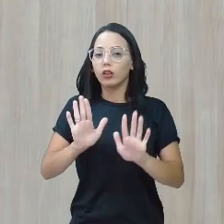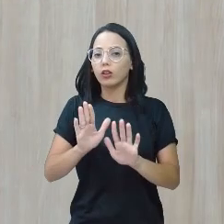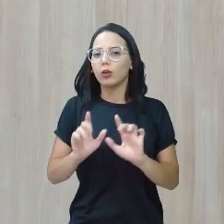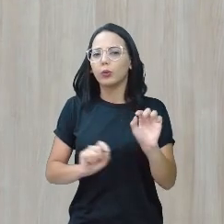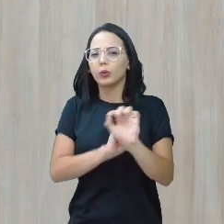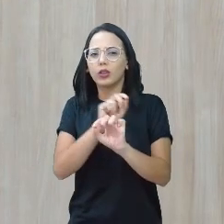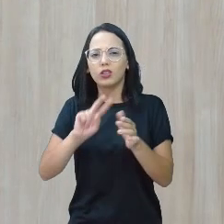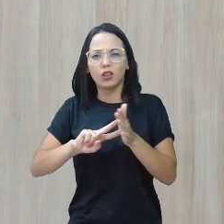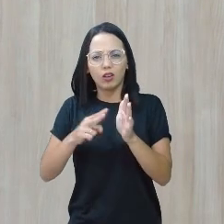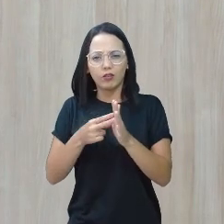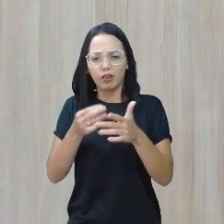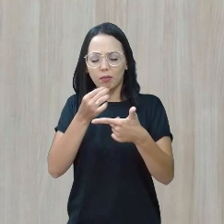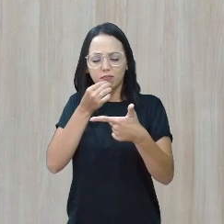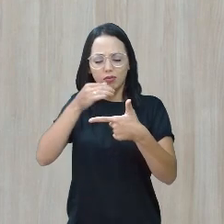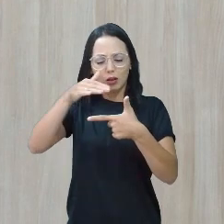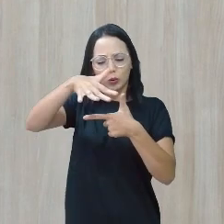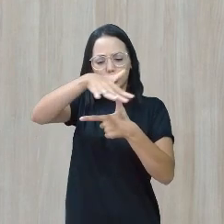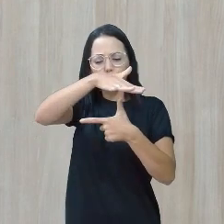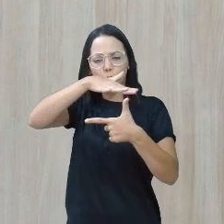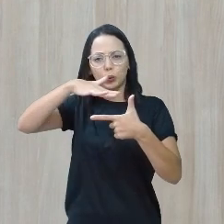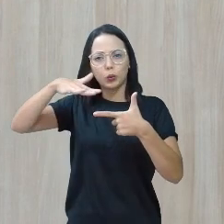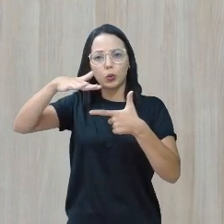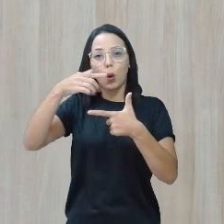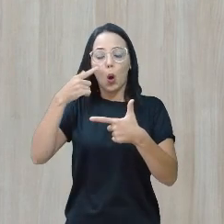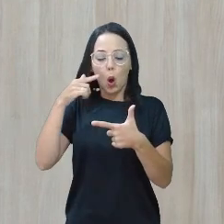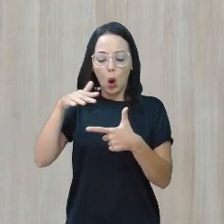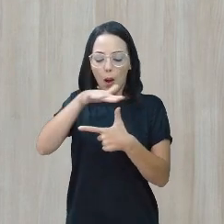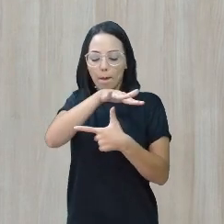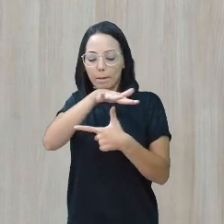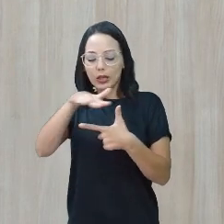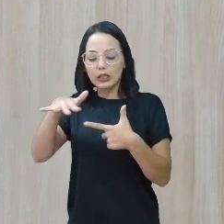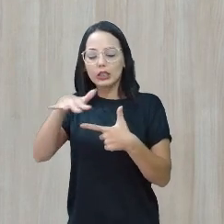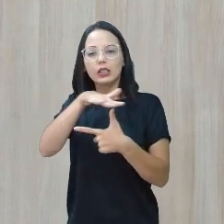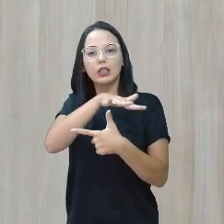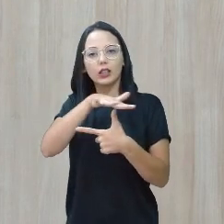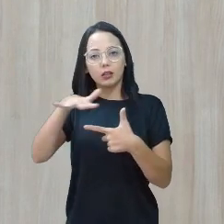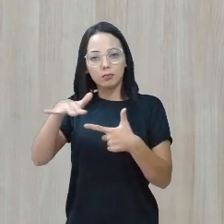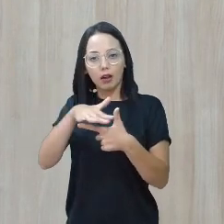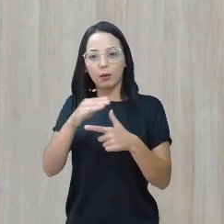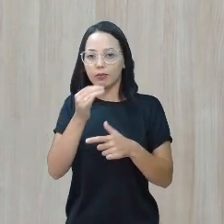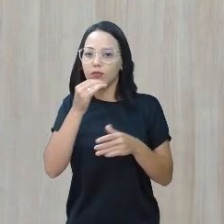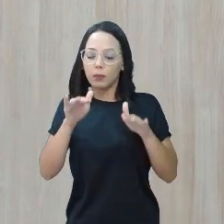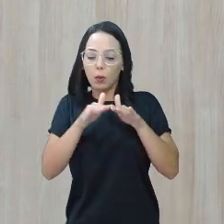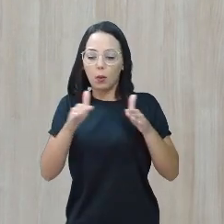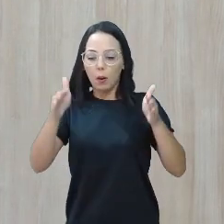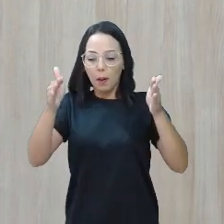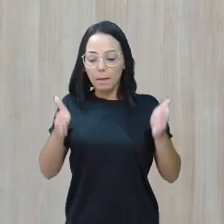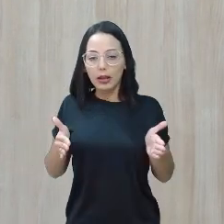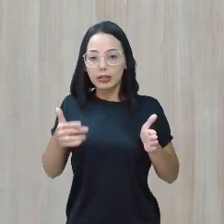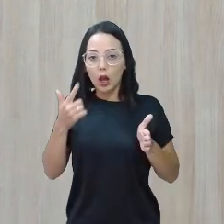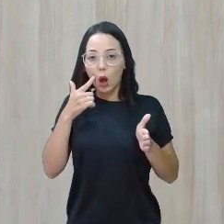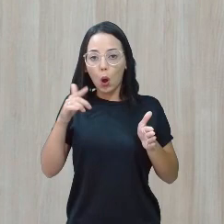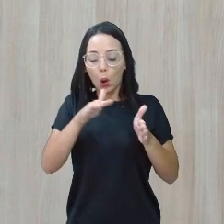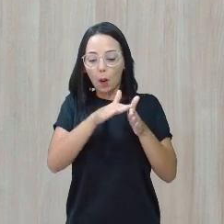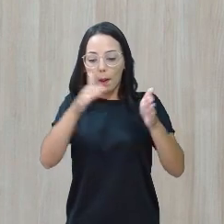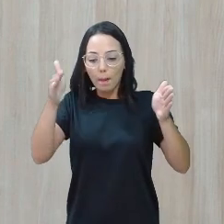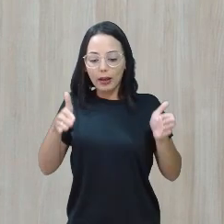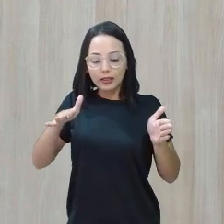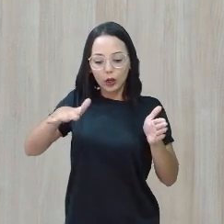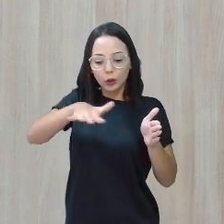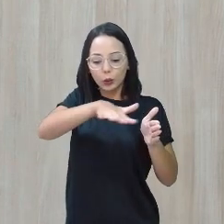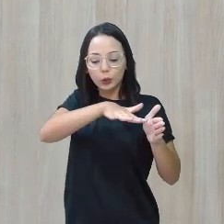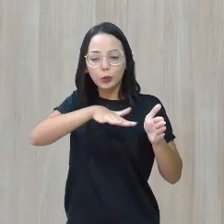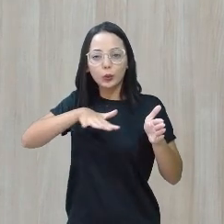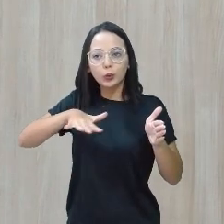que é superfície, né? Superfície é a parte de cima, se a gente for observar. A gente tem uma mesa, a superfície é o tampo da